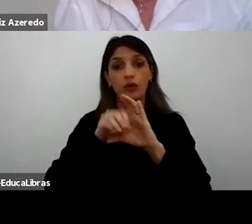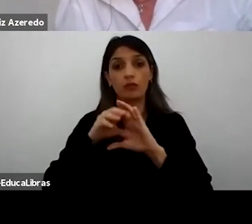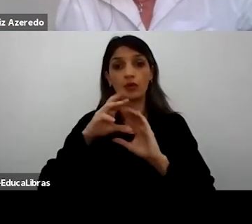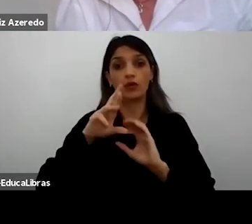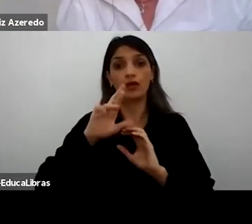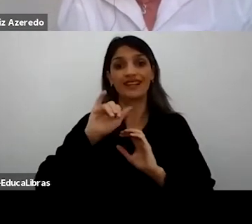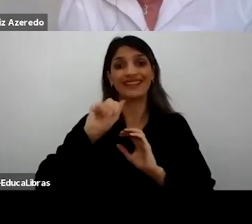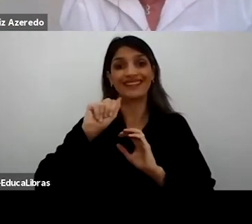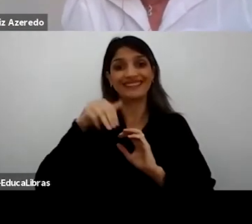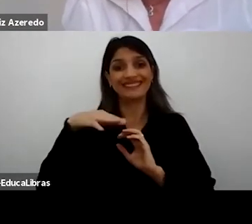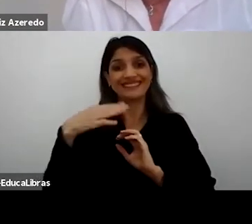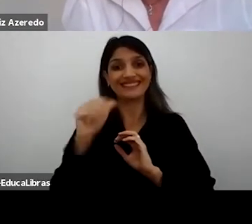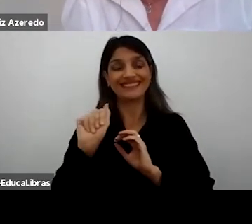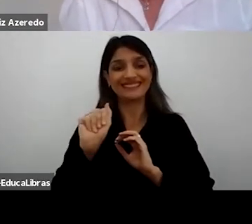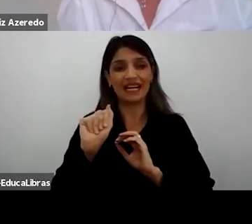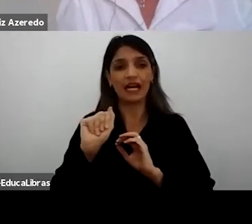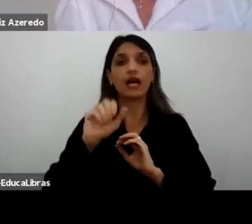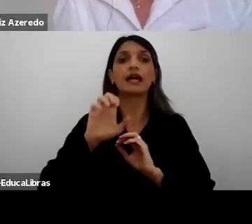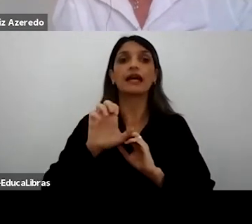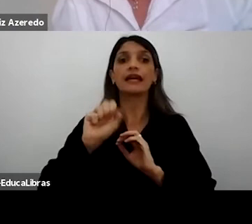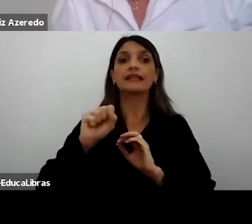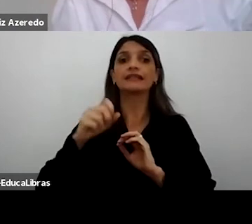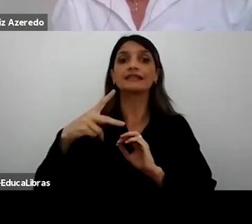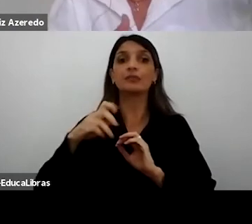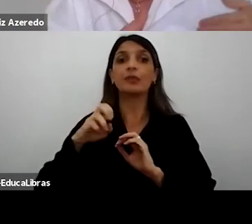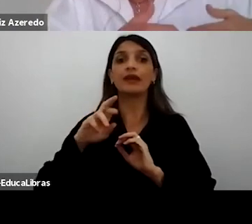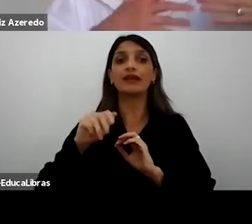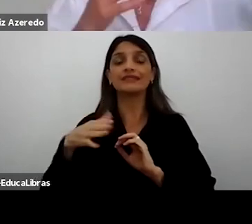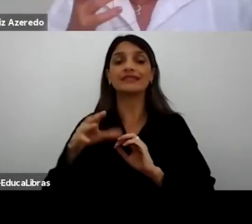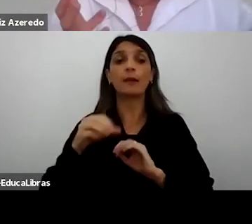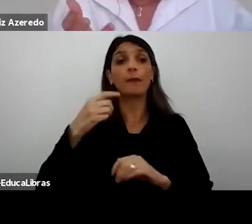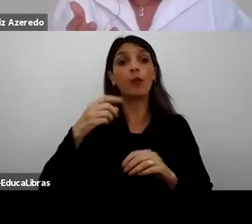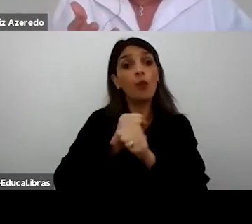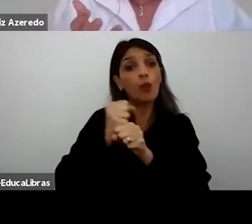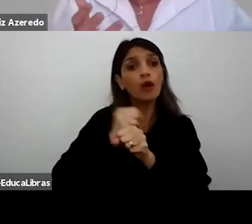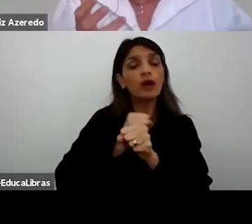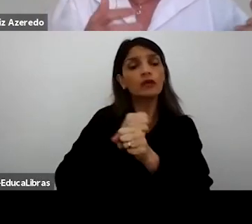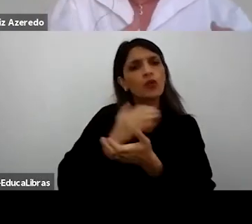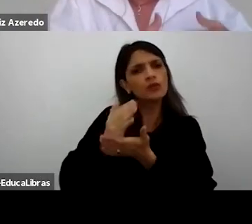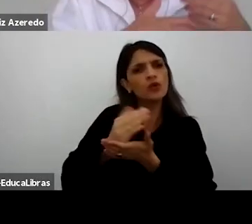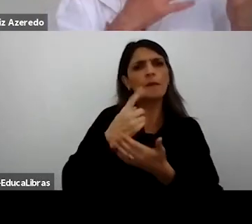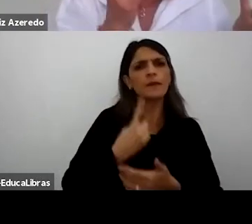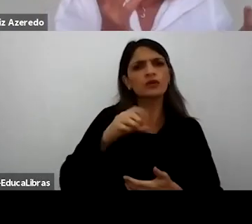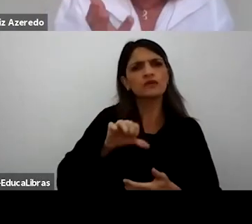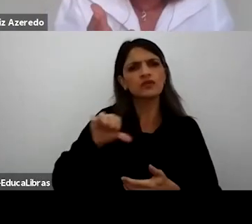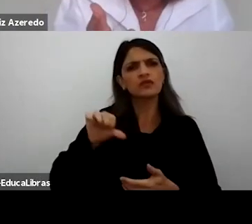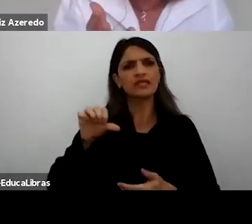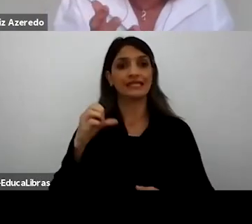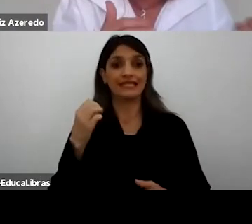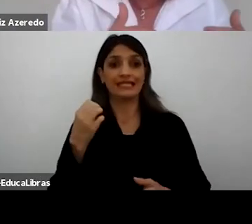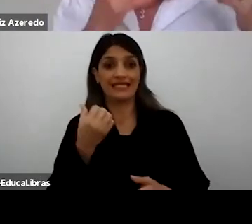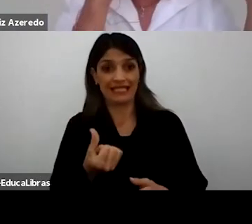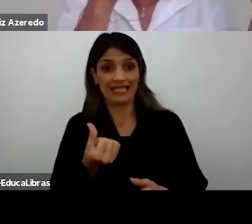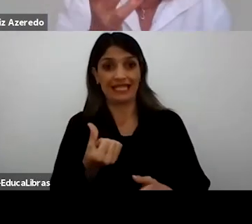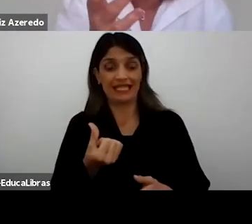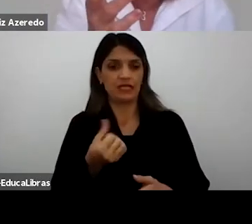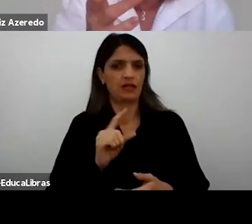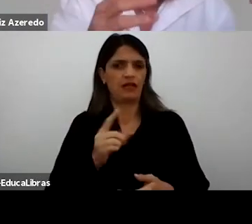80, né? 1986. Naquele momento não se falava em cultura de doação, era um outro cenário,